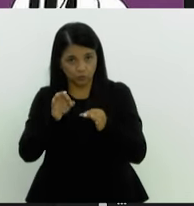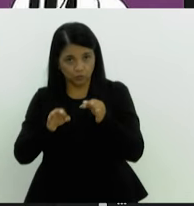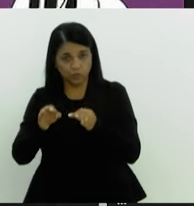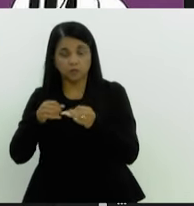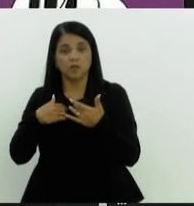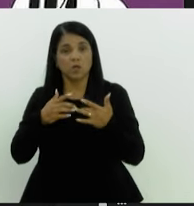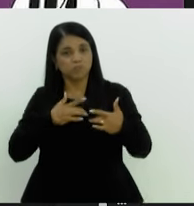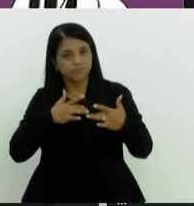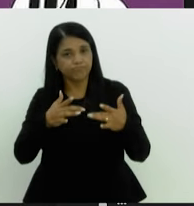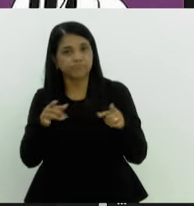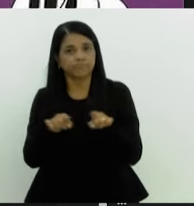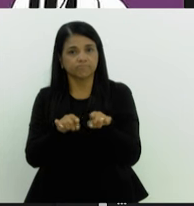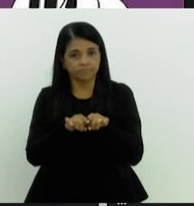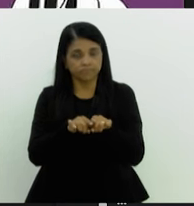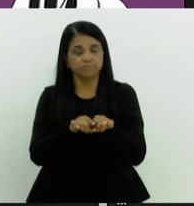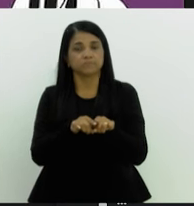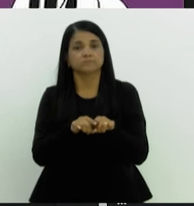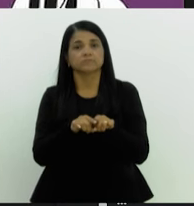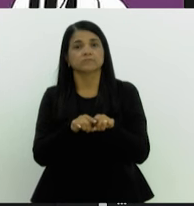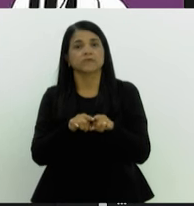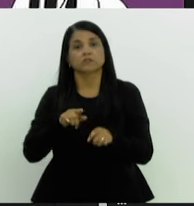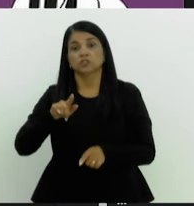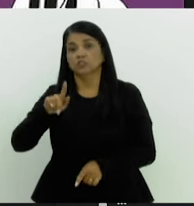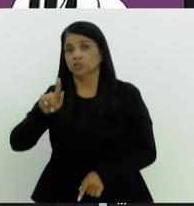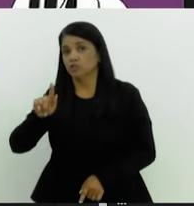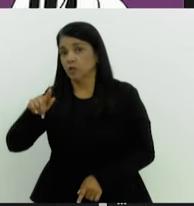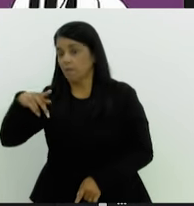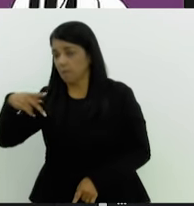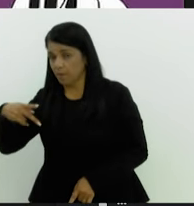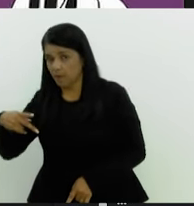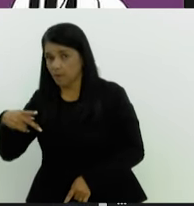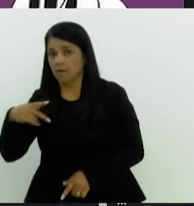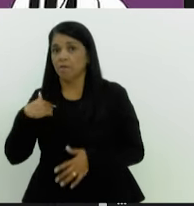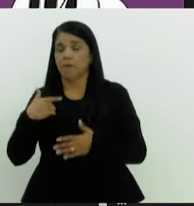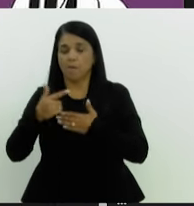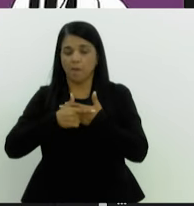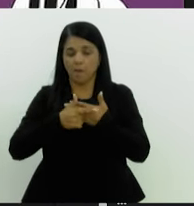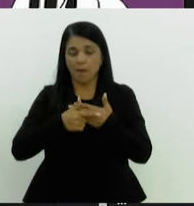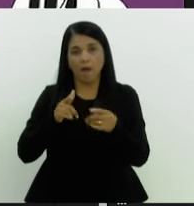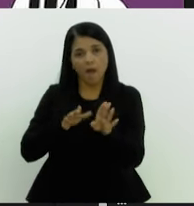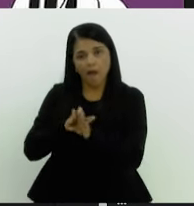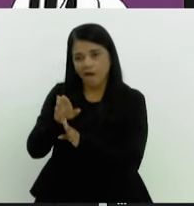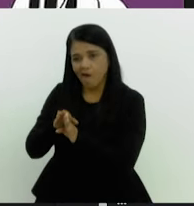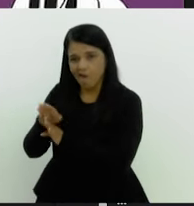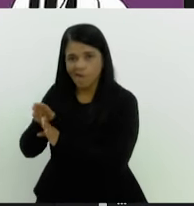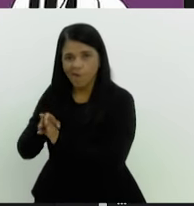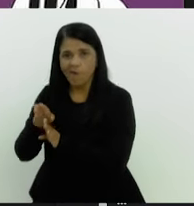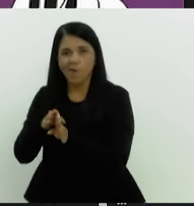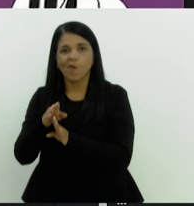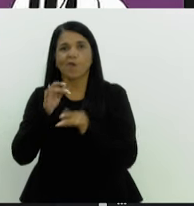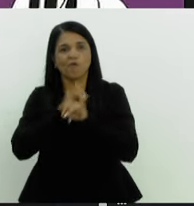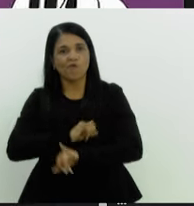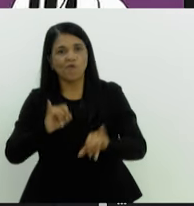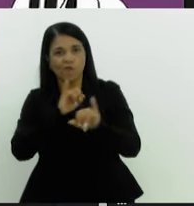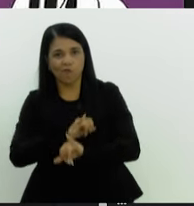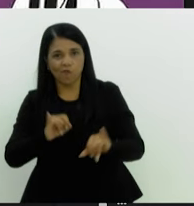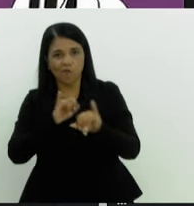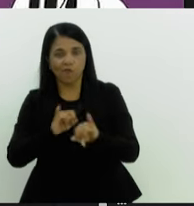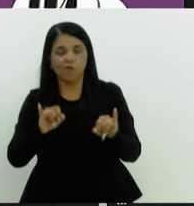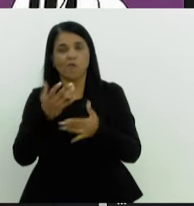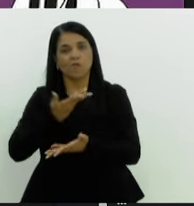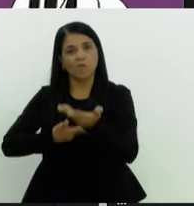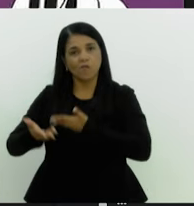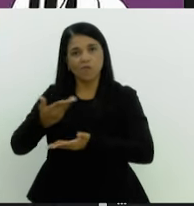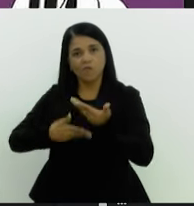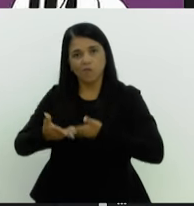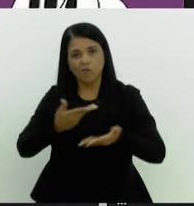eh pelo pelo pelo GT para poder fazer esse papel de trazer maiores informações e compartilhar